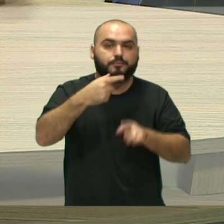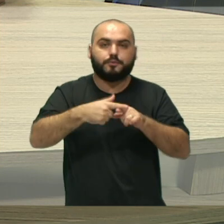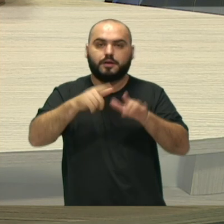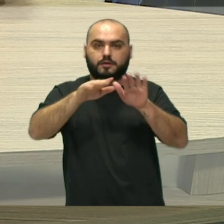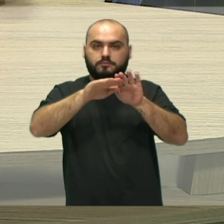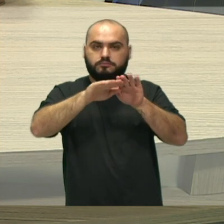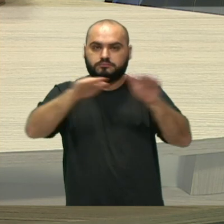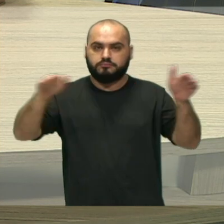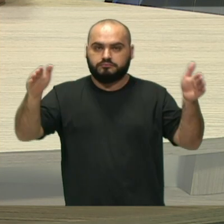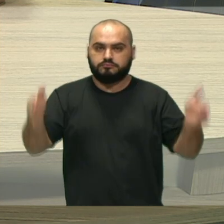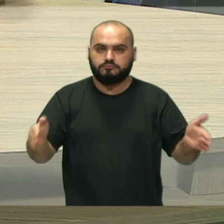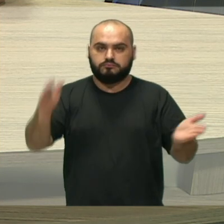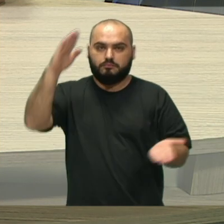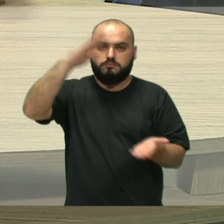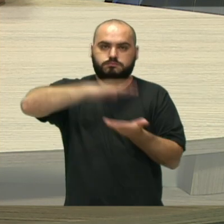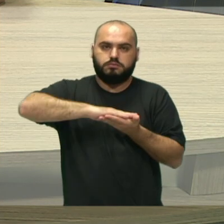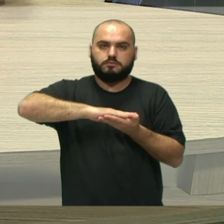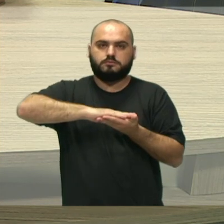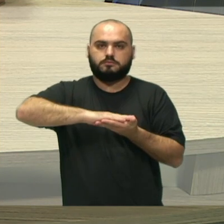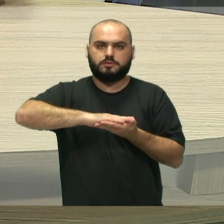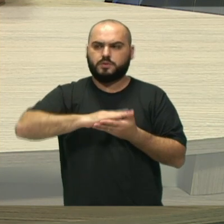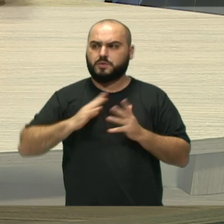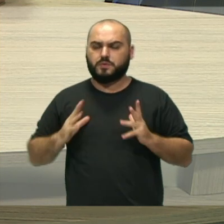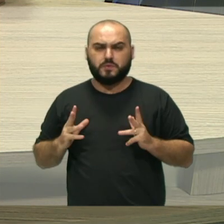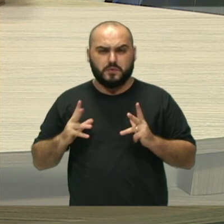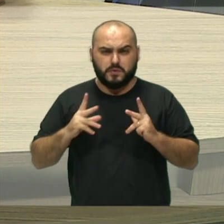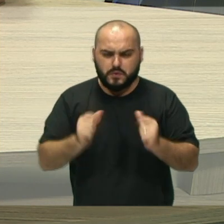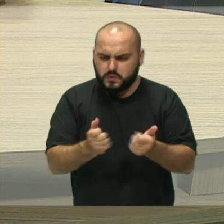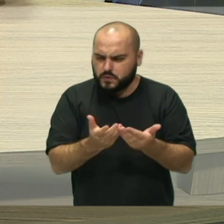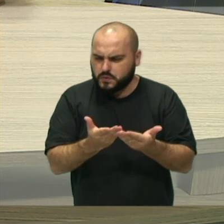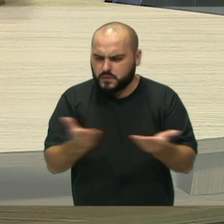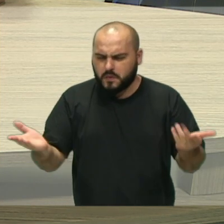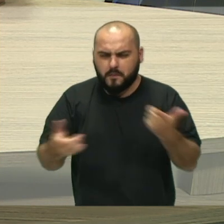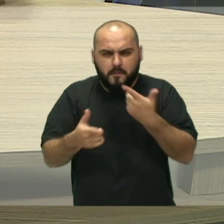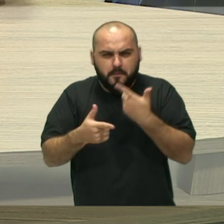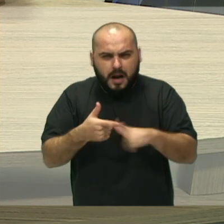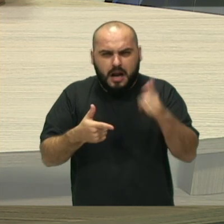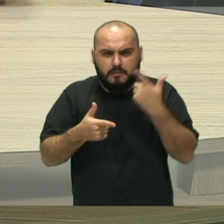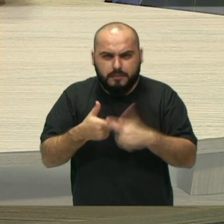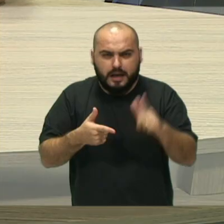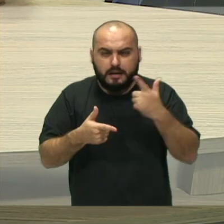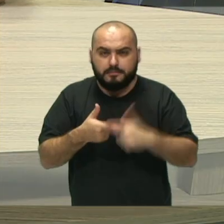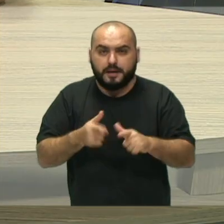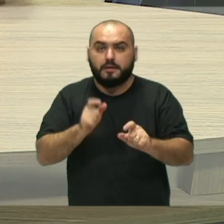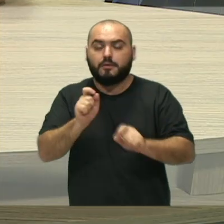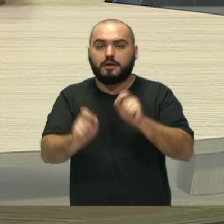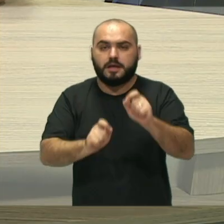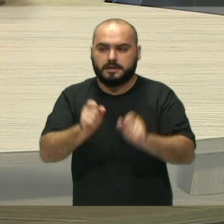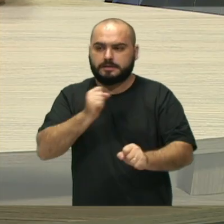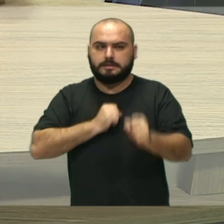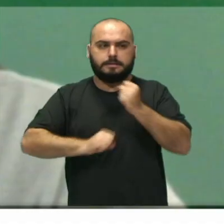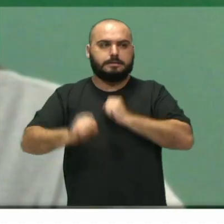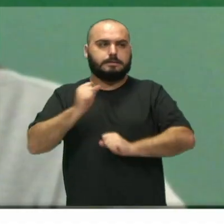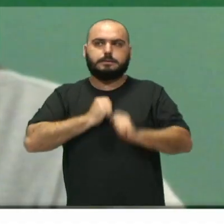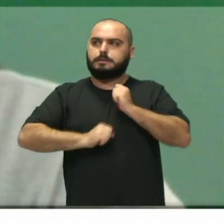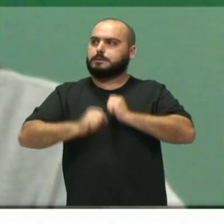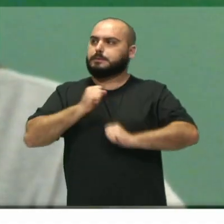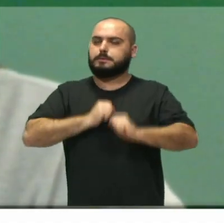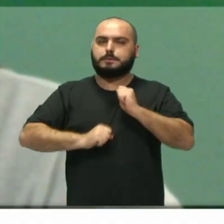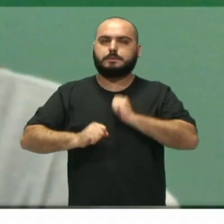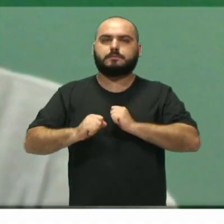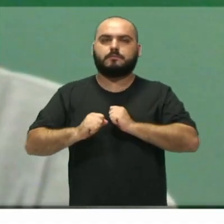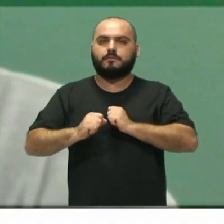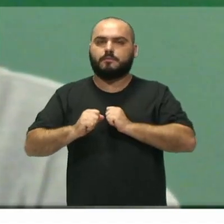pessoa que está ali. Quer dizer, isso tudo contribuiu para que os sintomas de ansiedade, de angústia, fossem